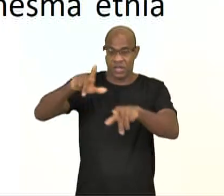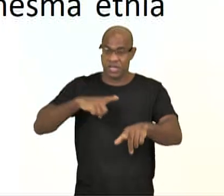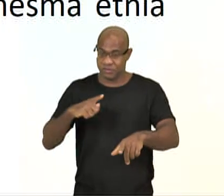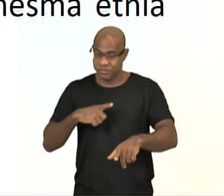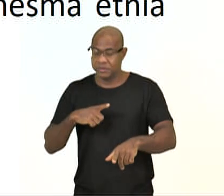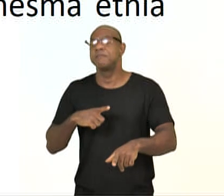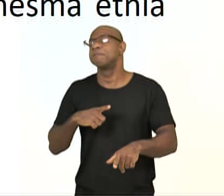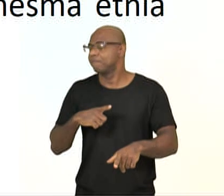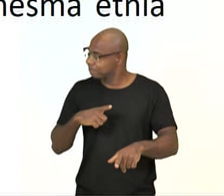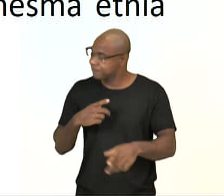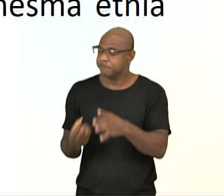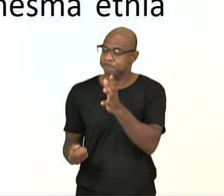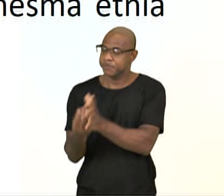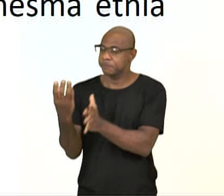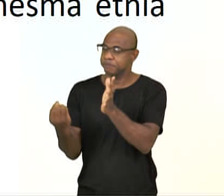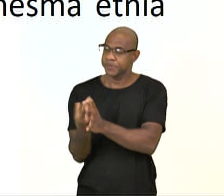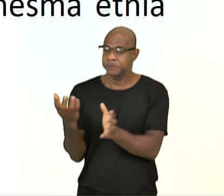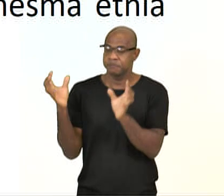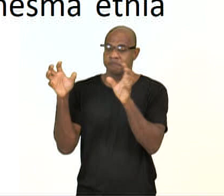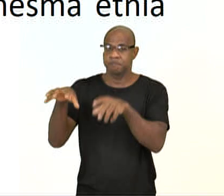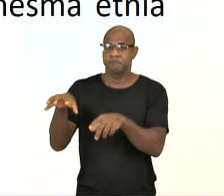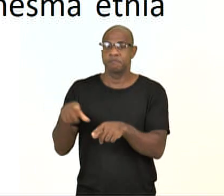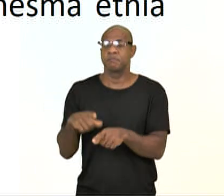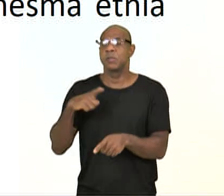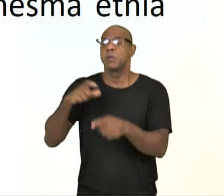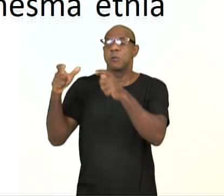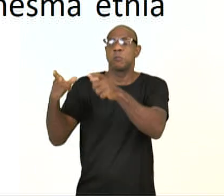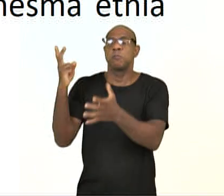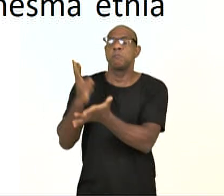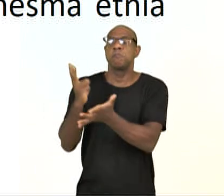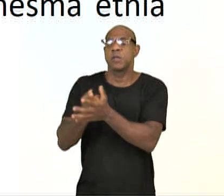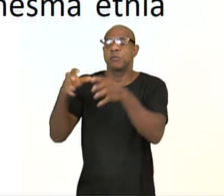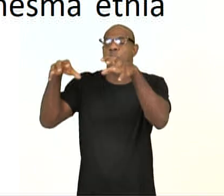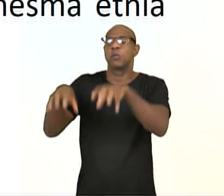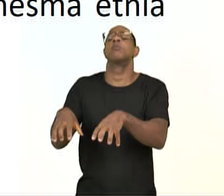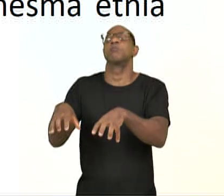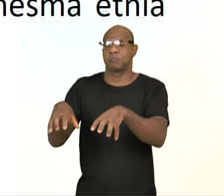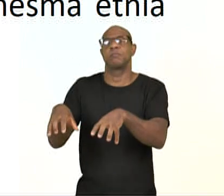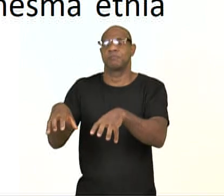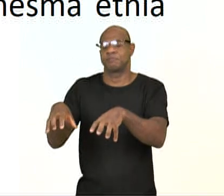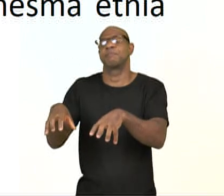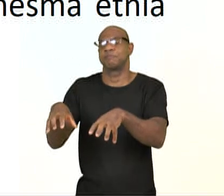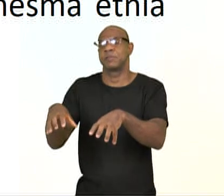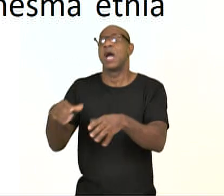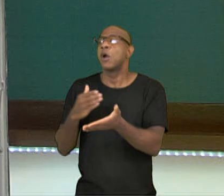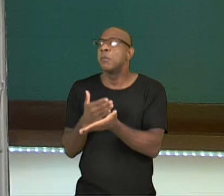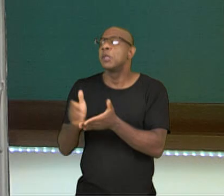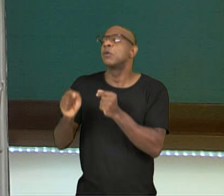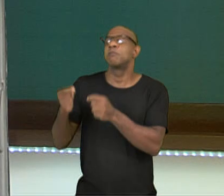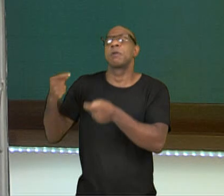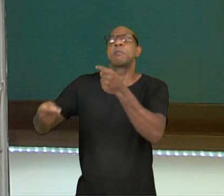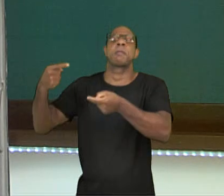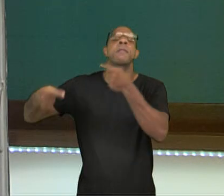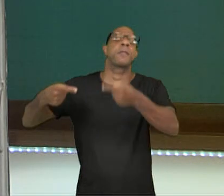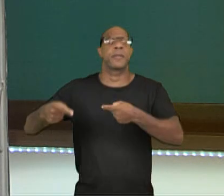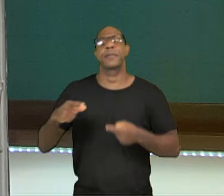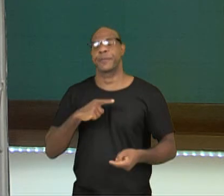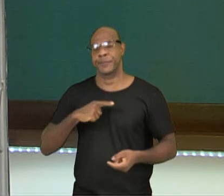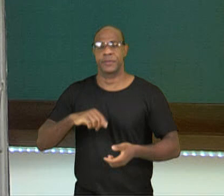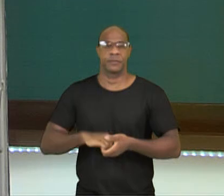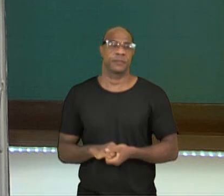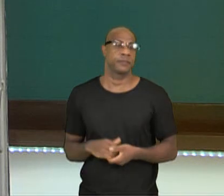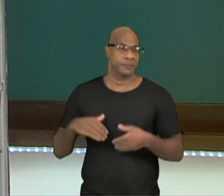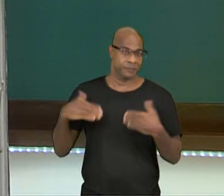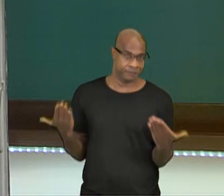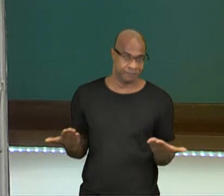em conflito. Foram colocadas em um mesmo território, enquanto grupos de uma mesma etnia foram separados. E